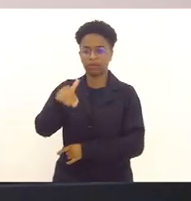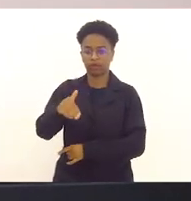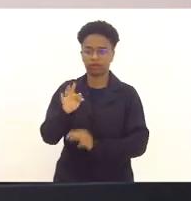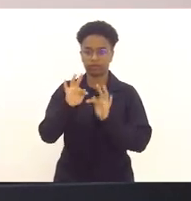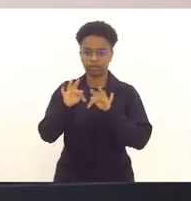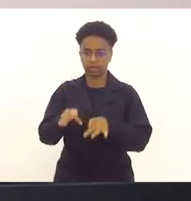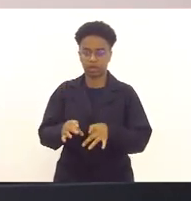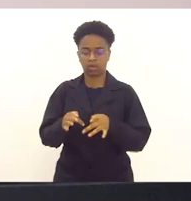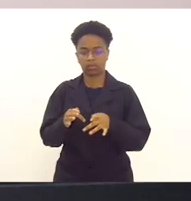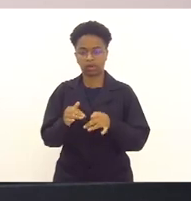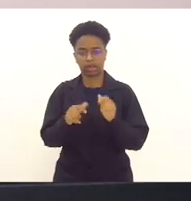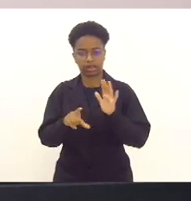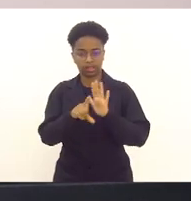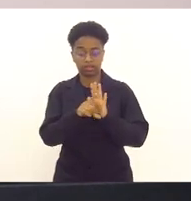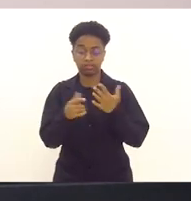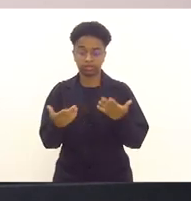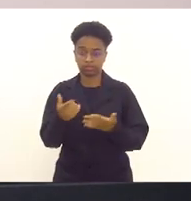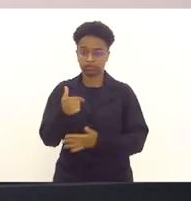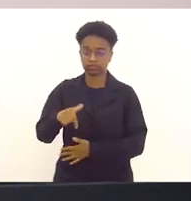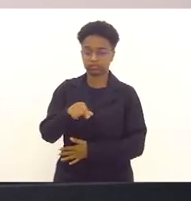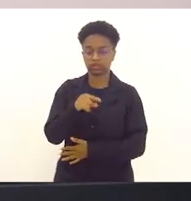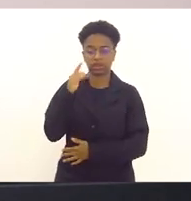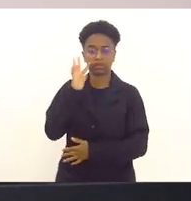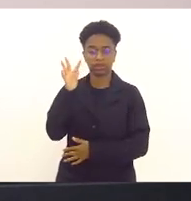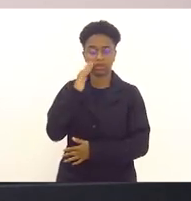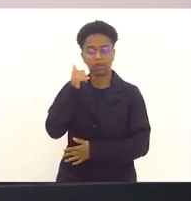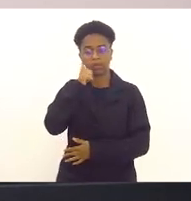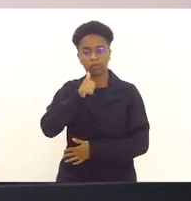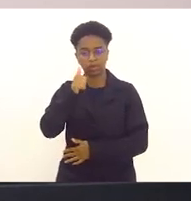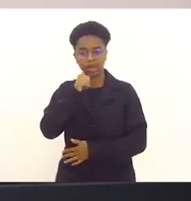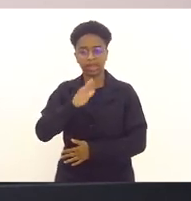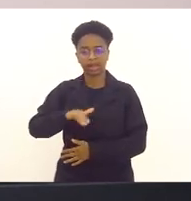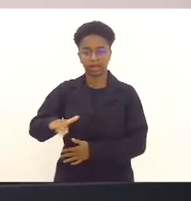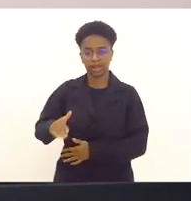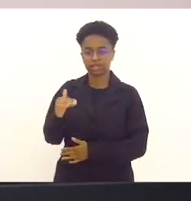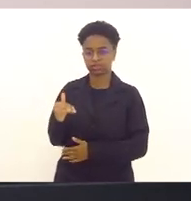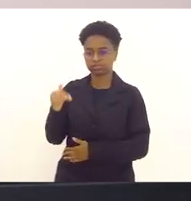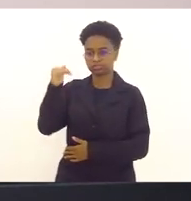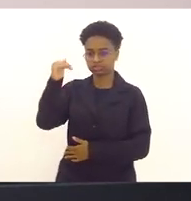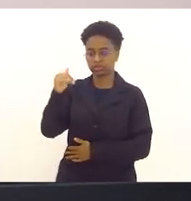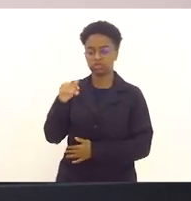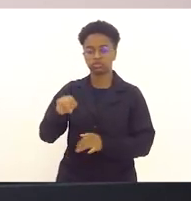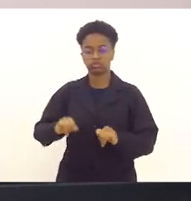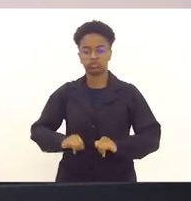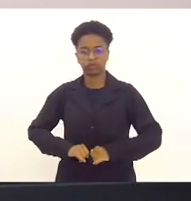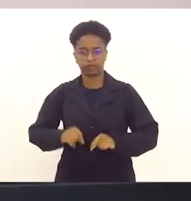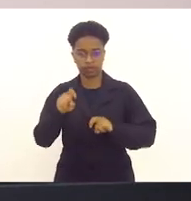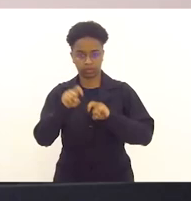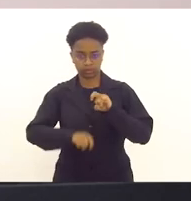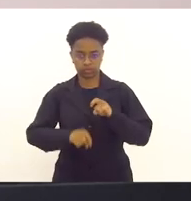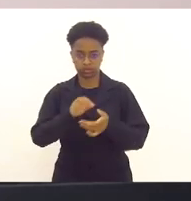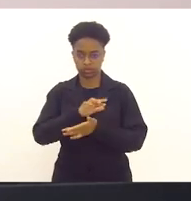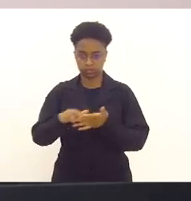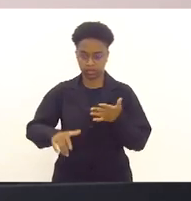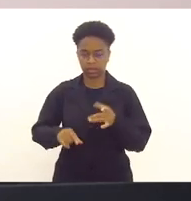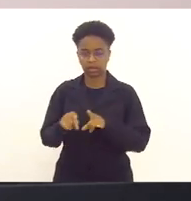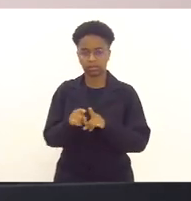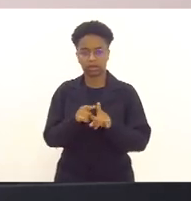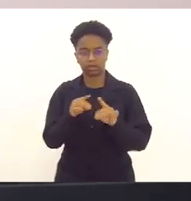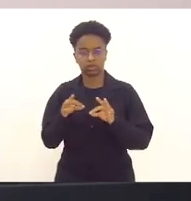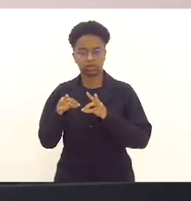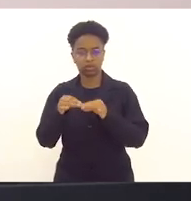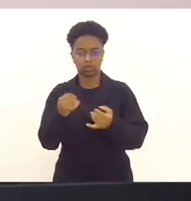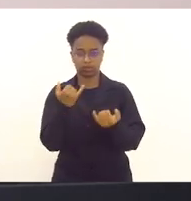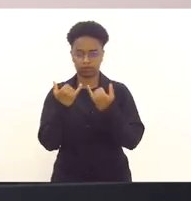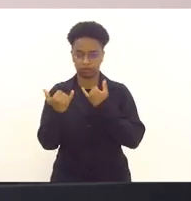base da Lei imagine vocês que as mulheres meninas crianças que sofreram esse tipo de estupro todos esses dados que a gente passou